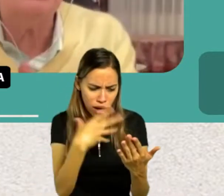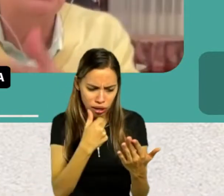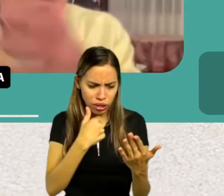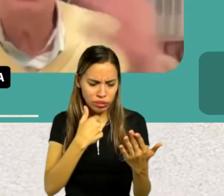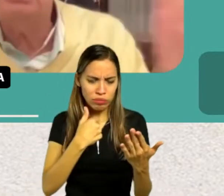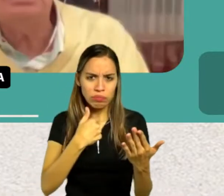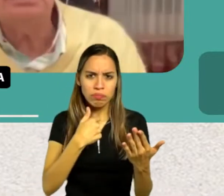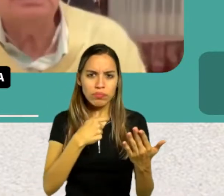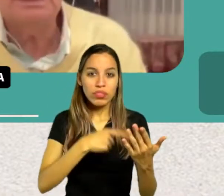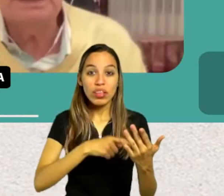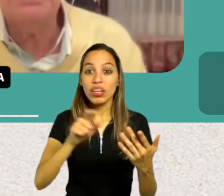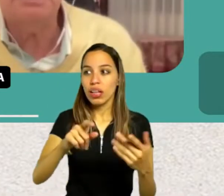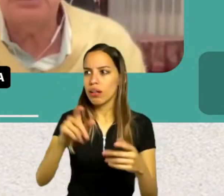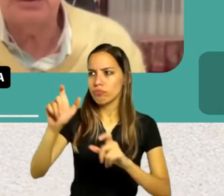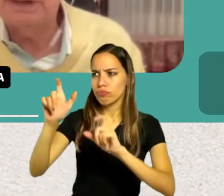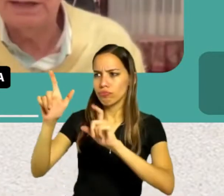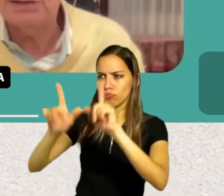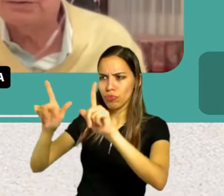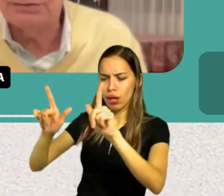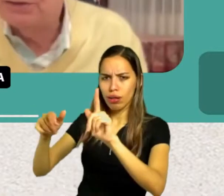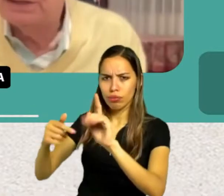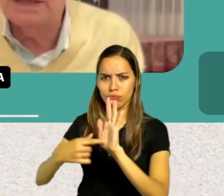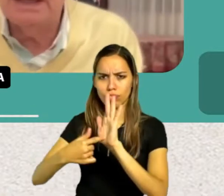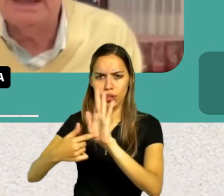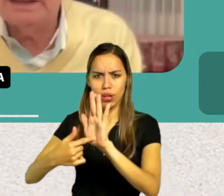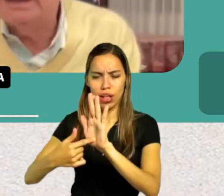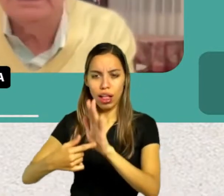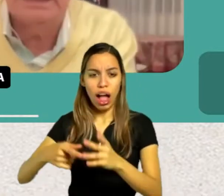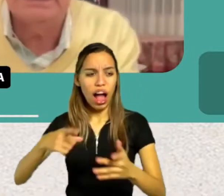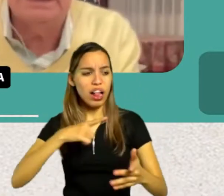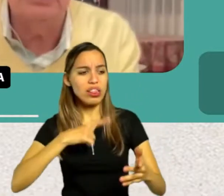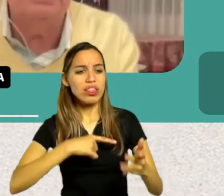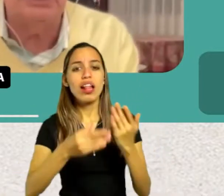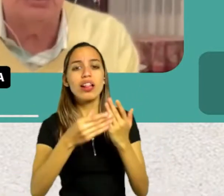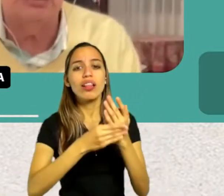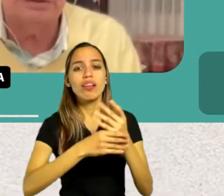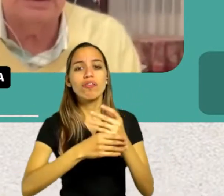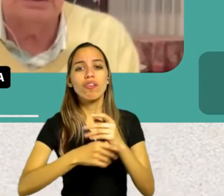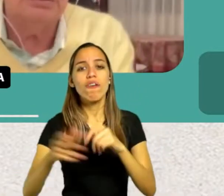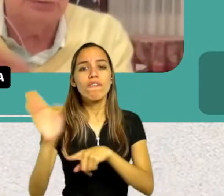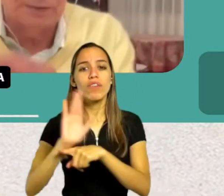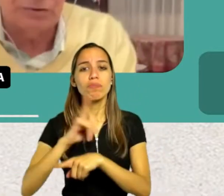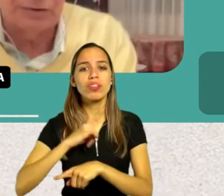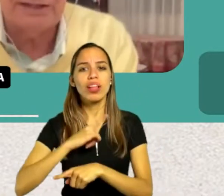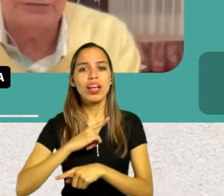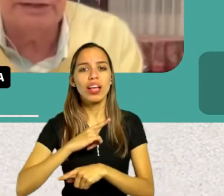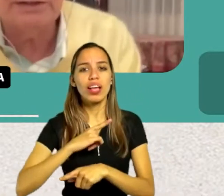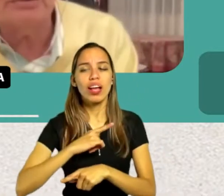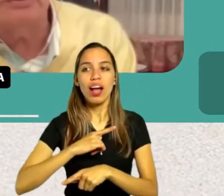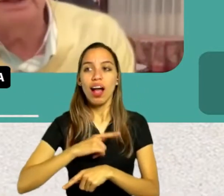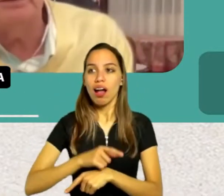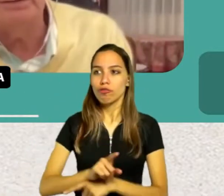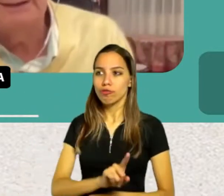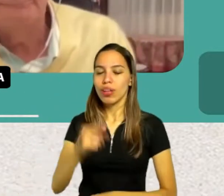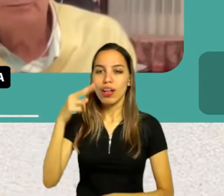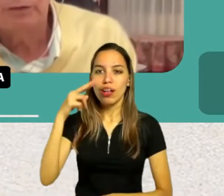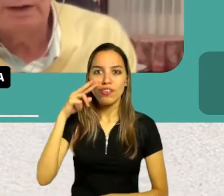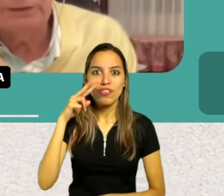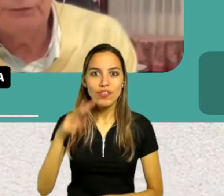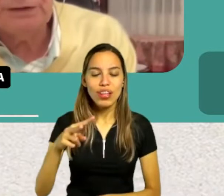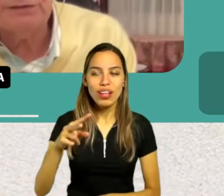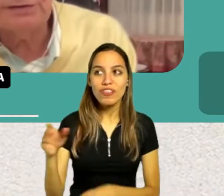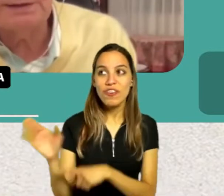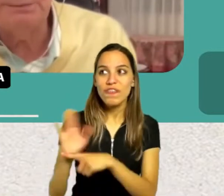você imaginou aqueles personagens. Quando você chega lá, a realidade é a do diretor que criou os personagens, foi ele que escolheu.